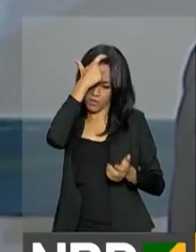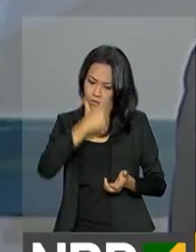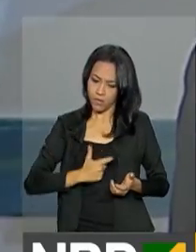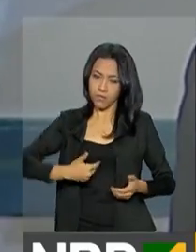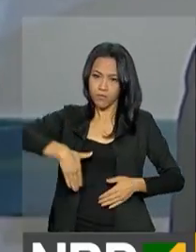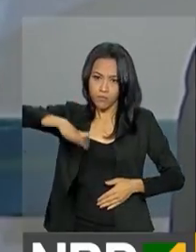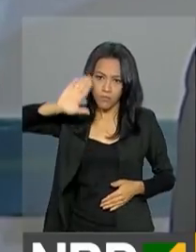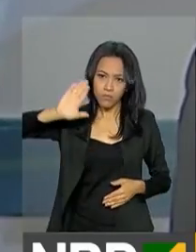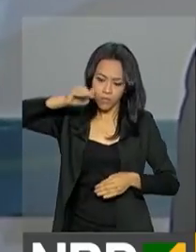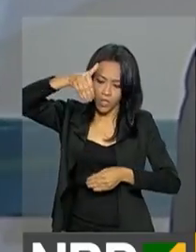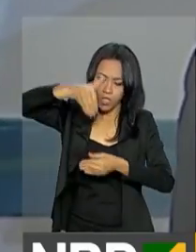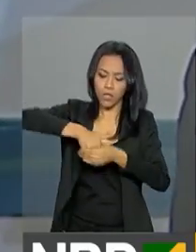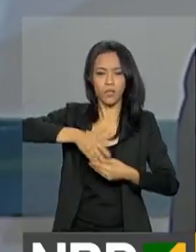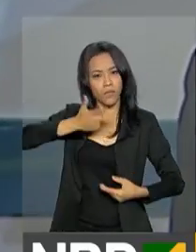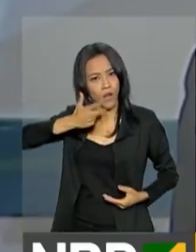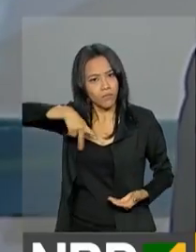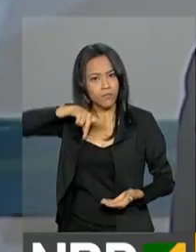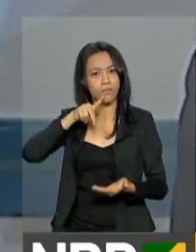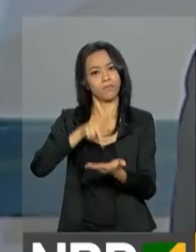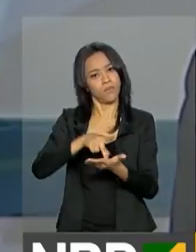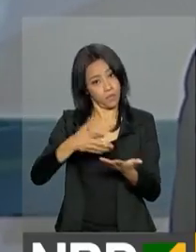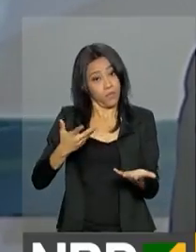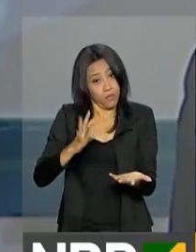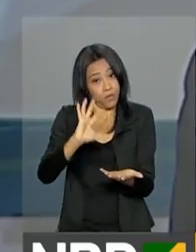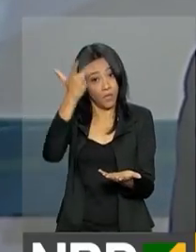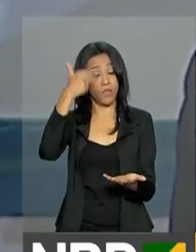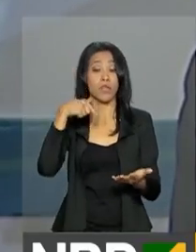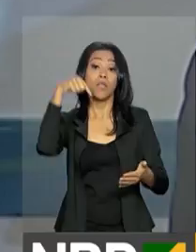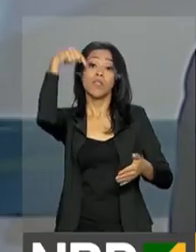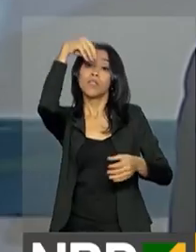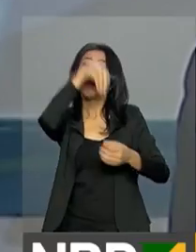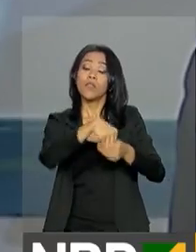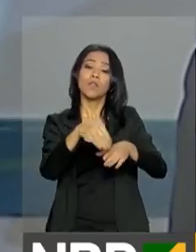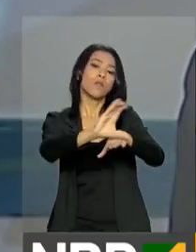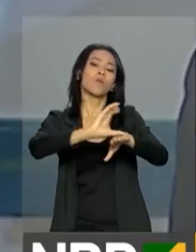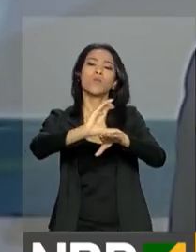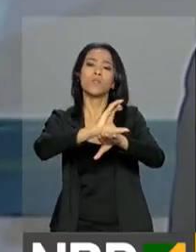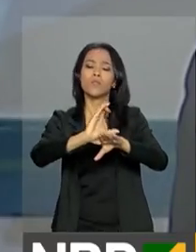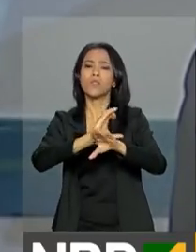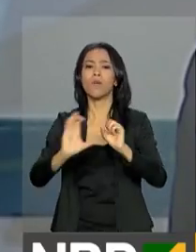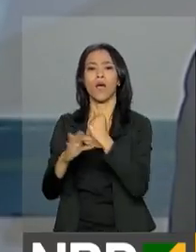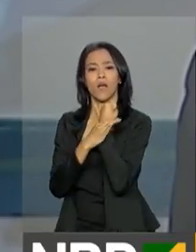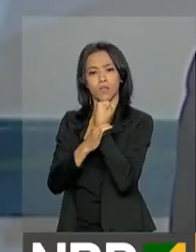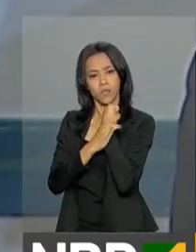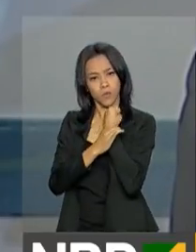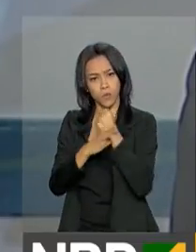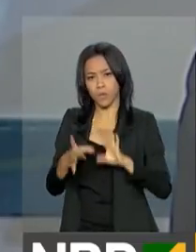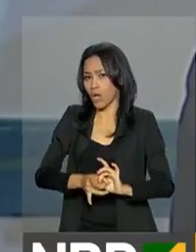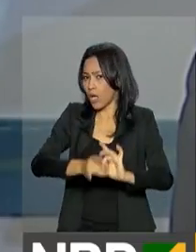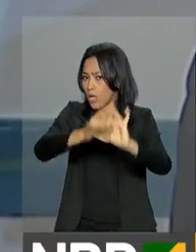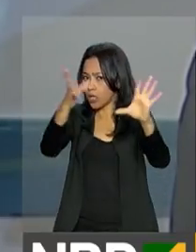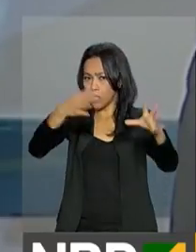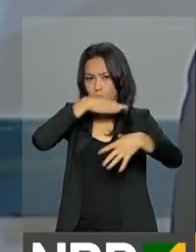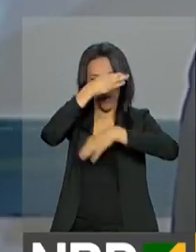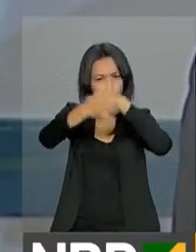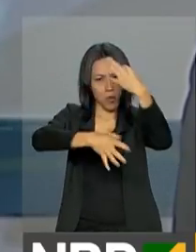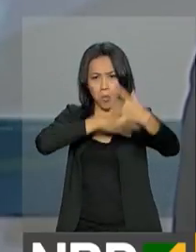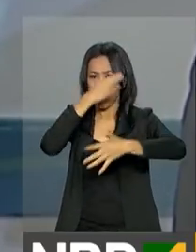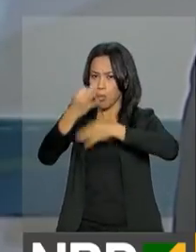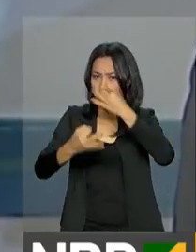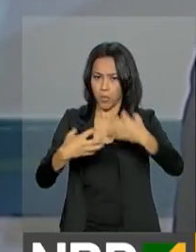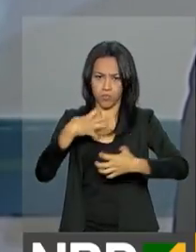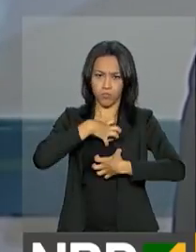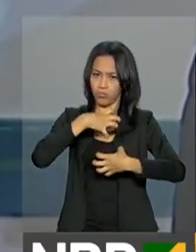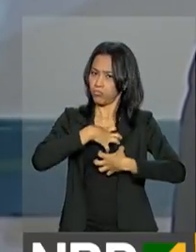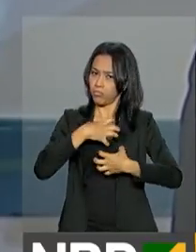razão que se é fato que a Constituição garante a livre manifestação do pensamento, é